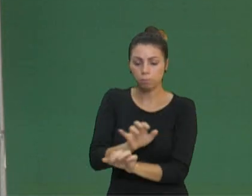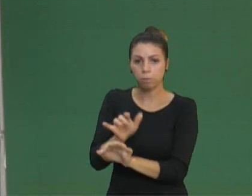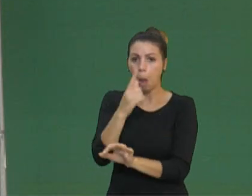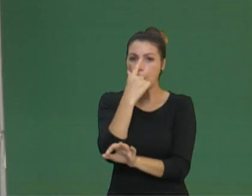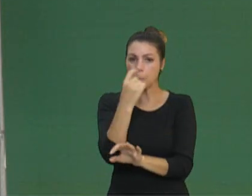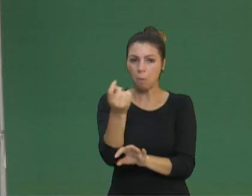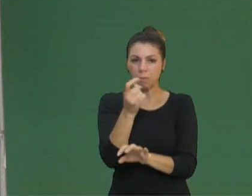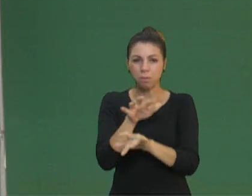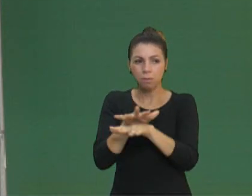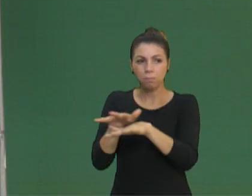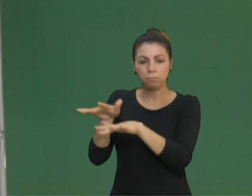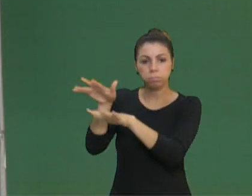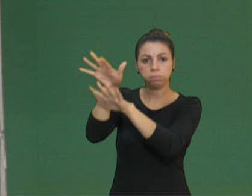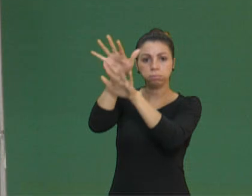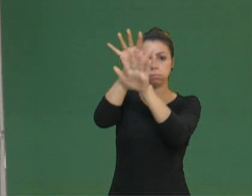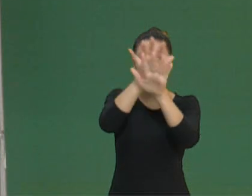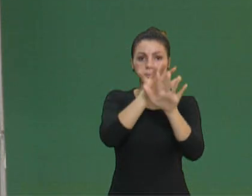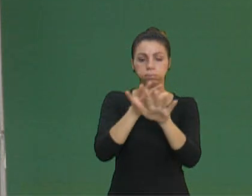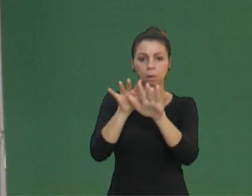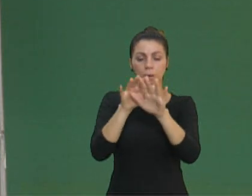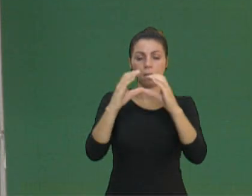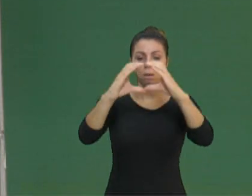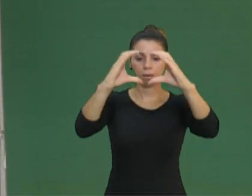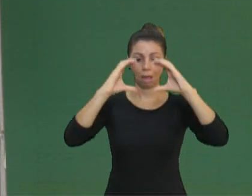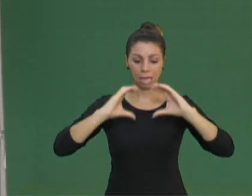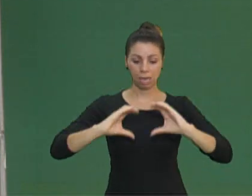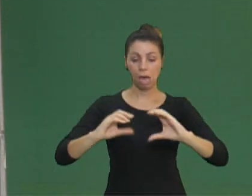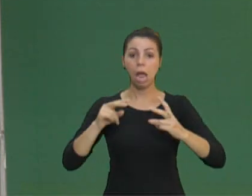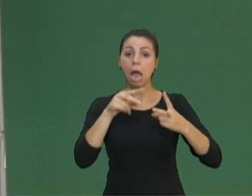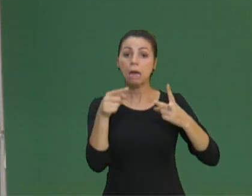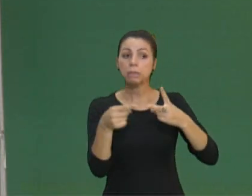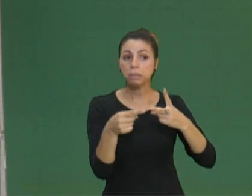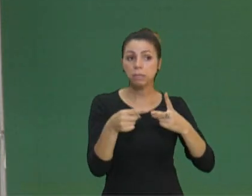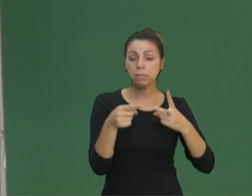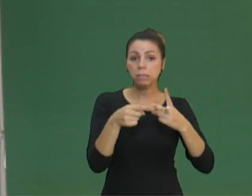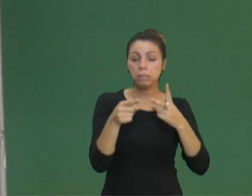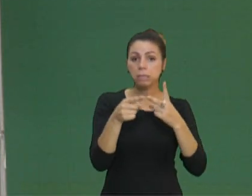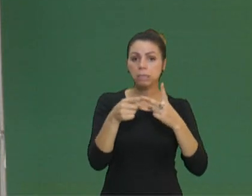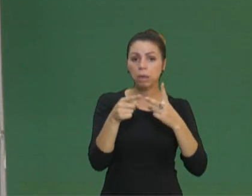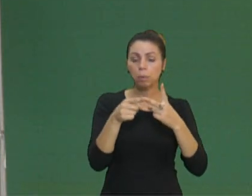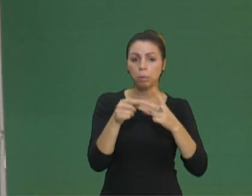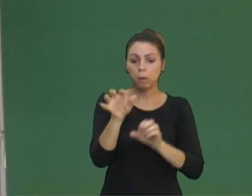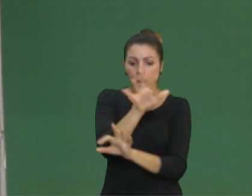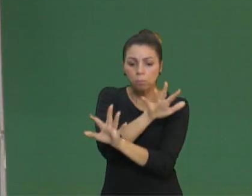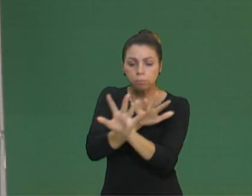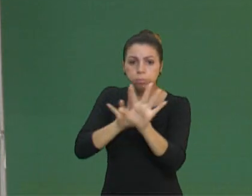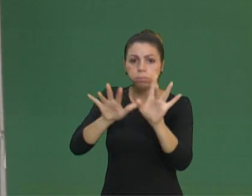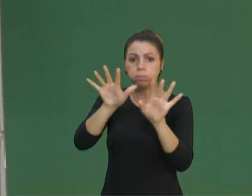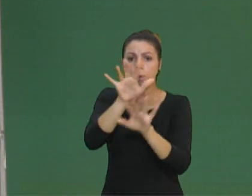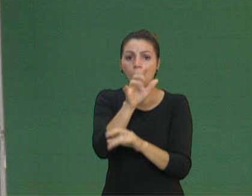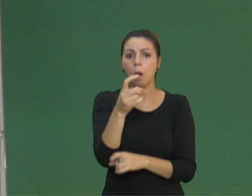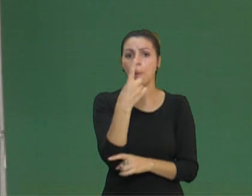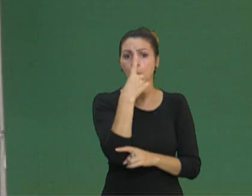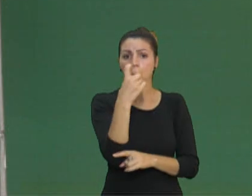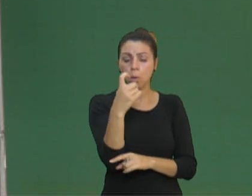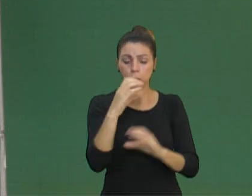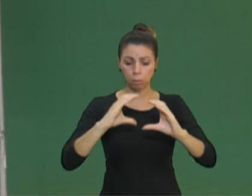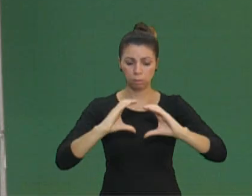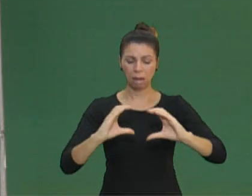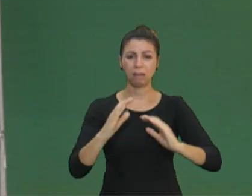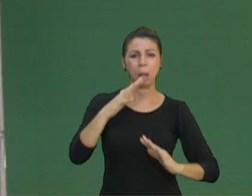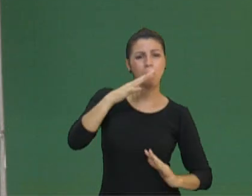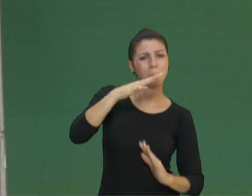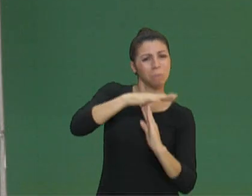uma segunda situação em que essa poluição está aprisionada nessa região mais baixa da atmosfera, onde